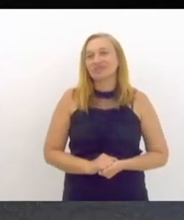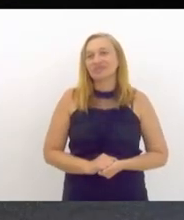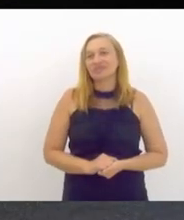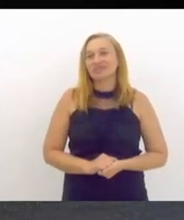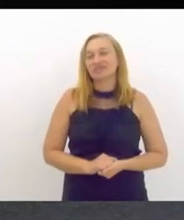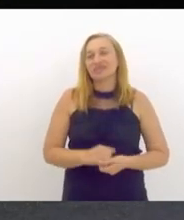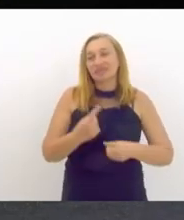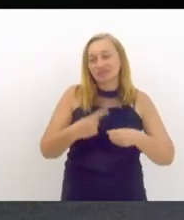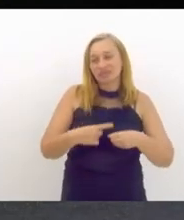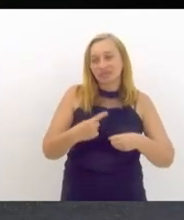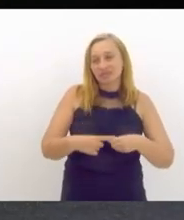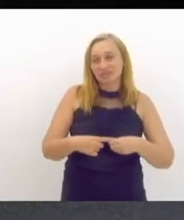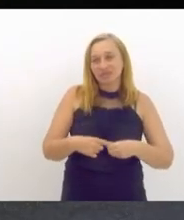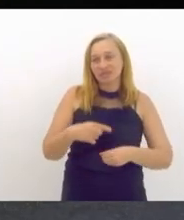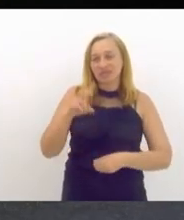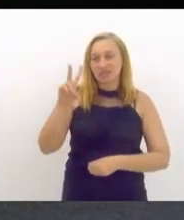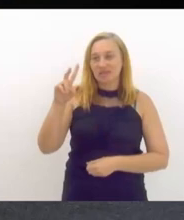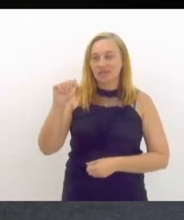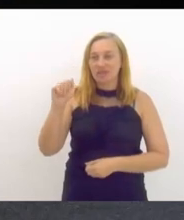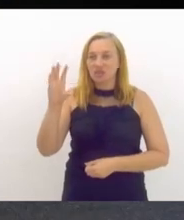do bairro Vasco da Gama,